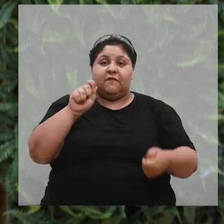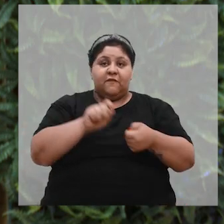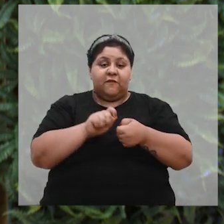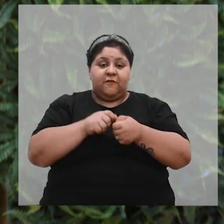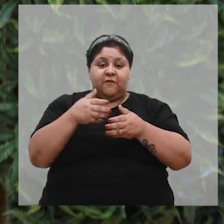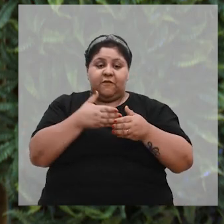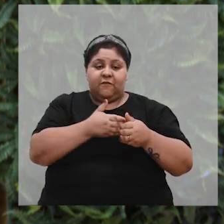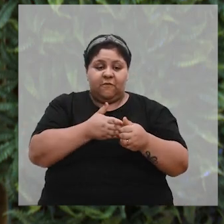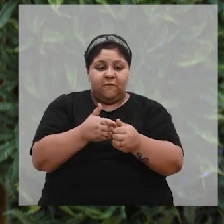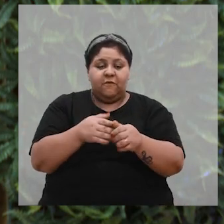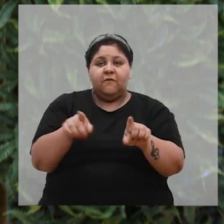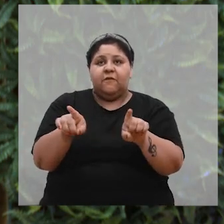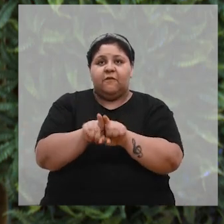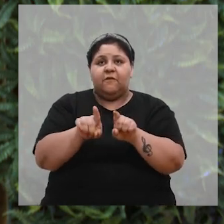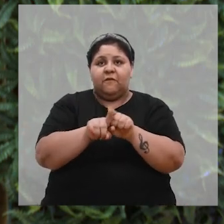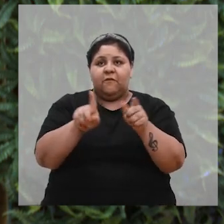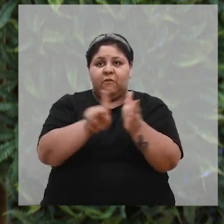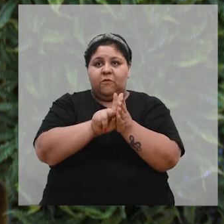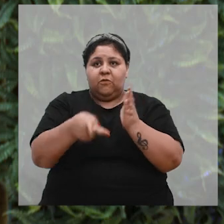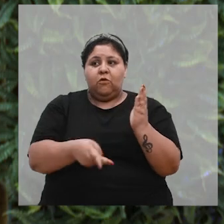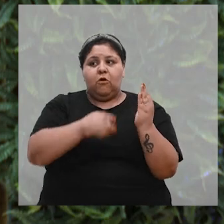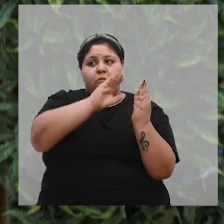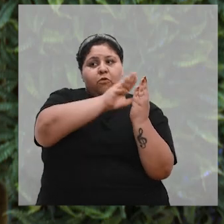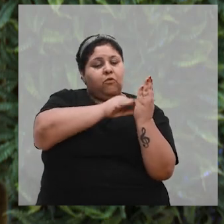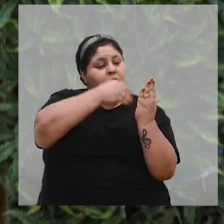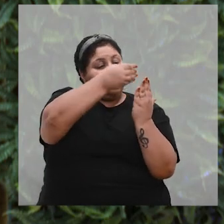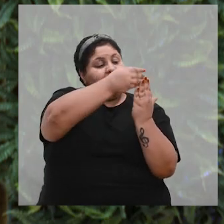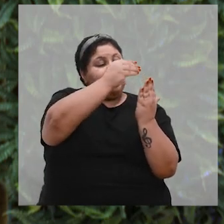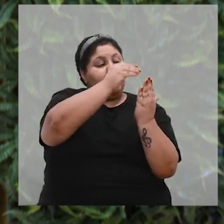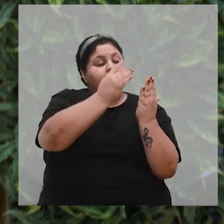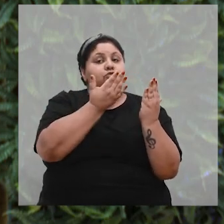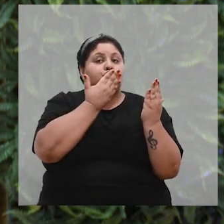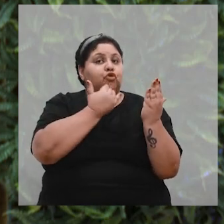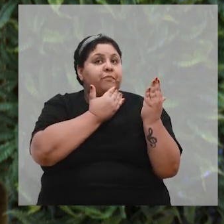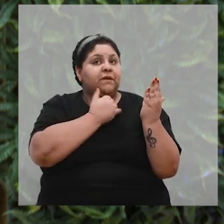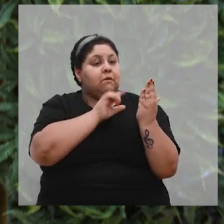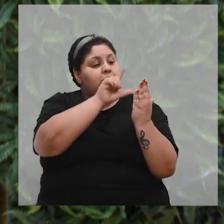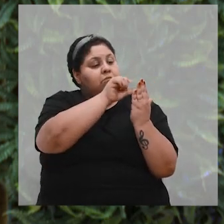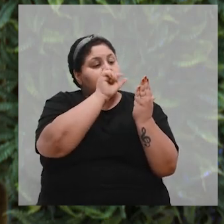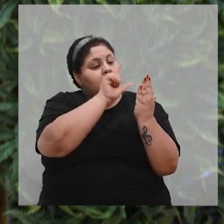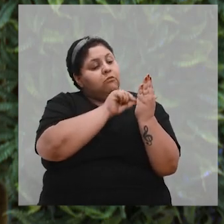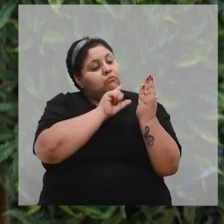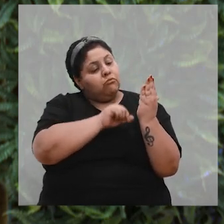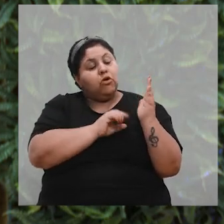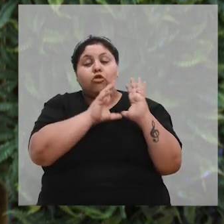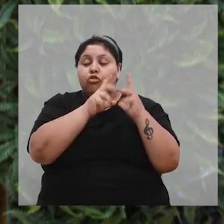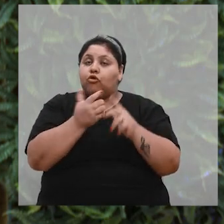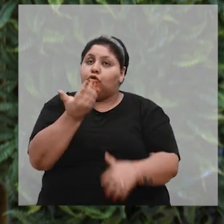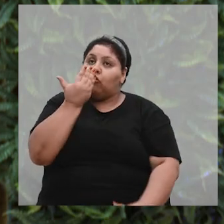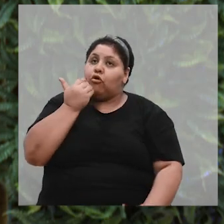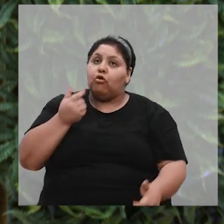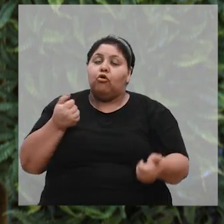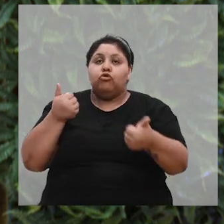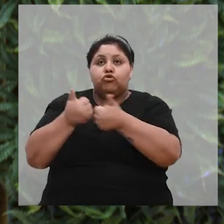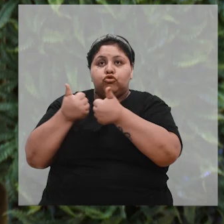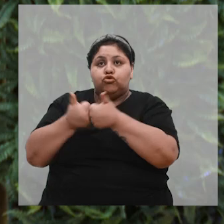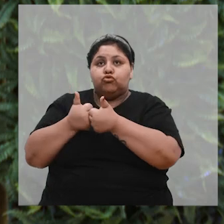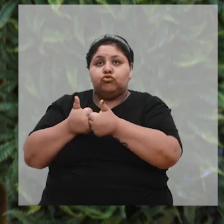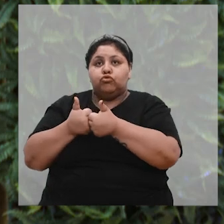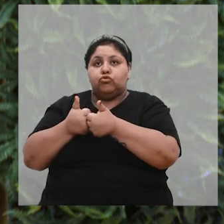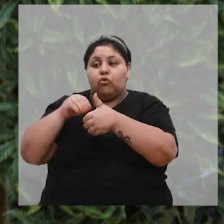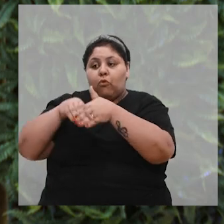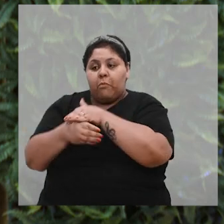nutricionista, ela faz todo o acompanhamento também do próprio cardápio que é servido ali na instituição. Então, toda a alimentação, em parceria com o